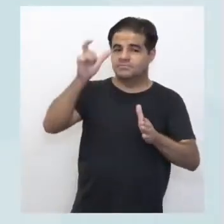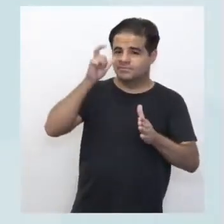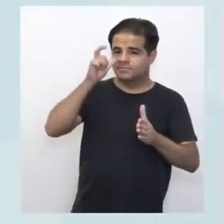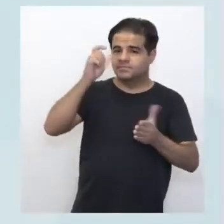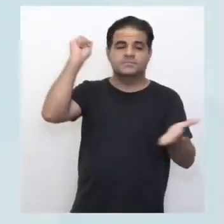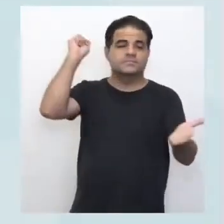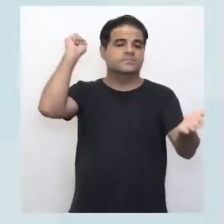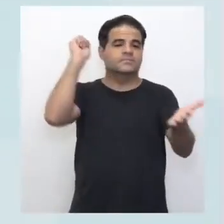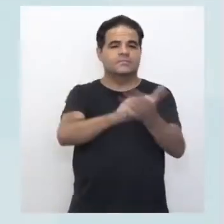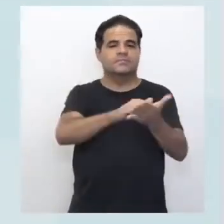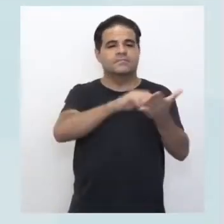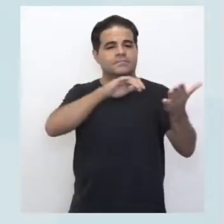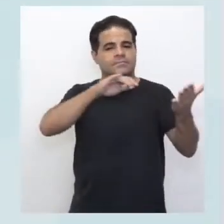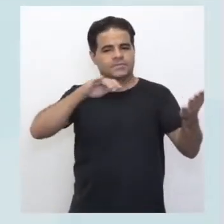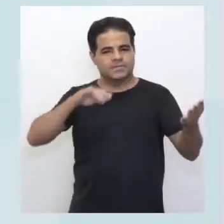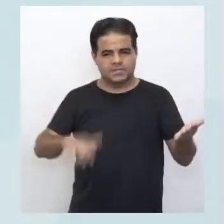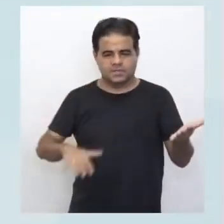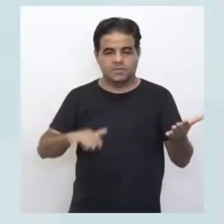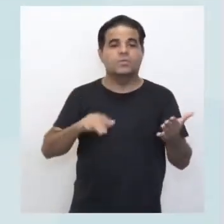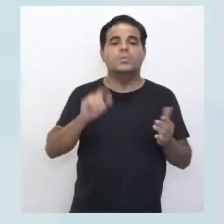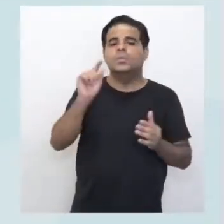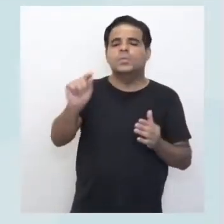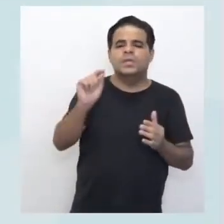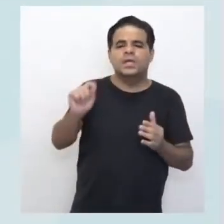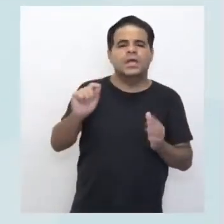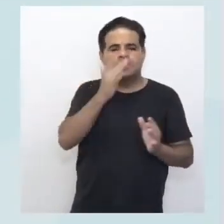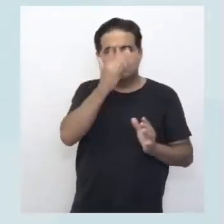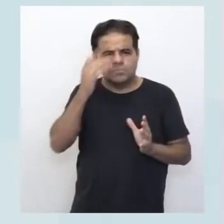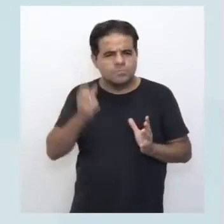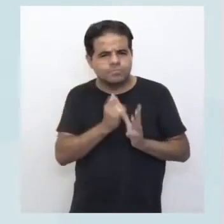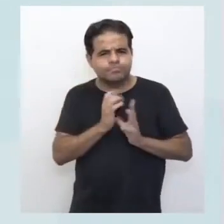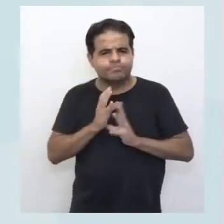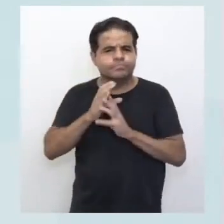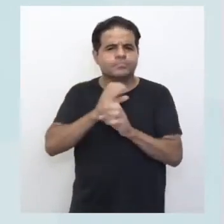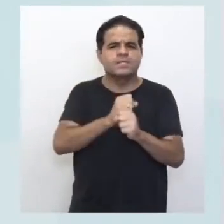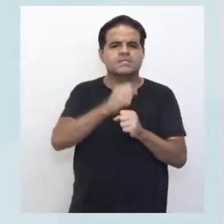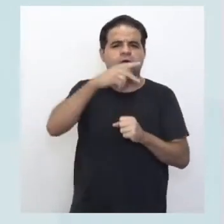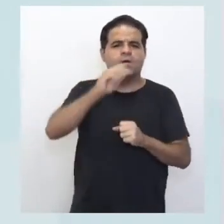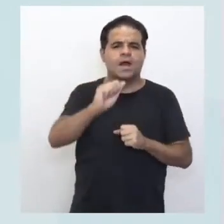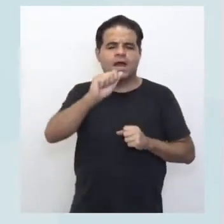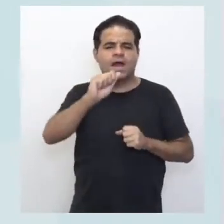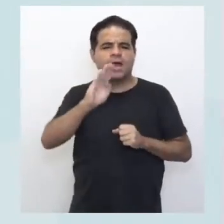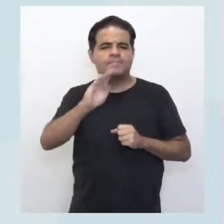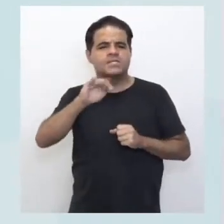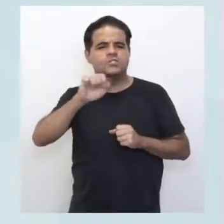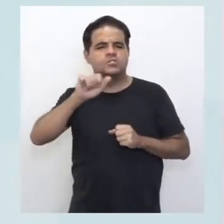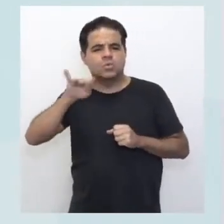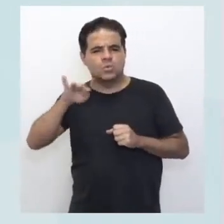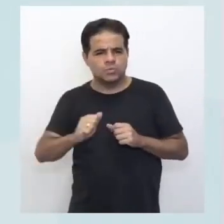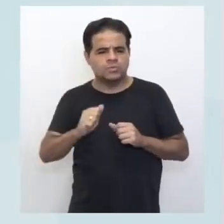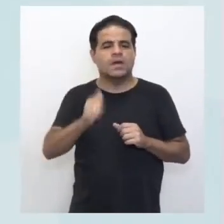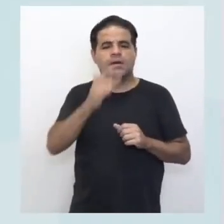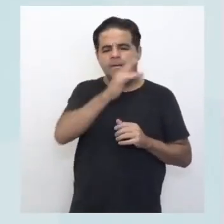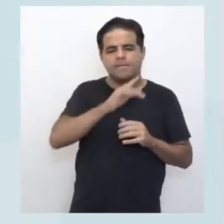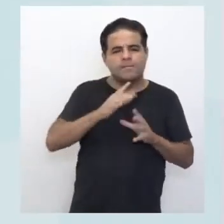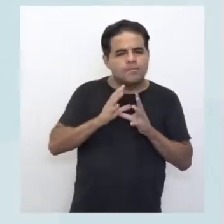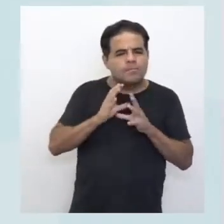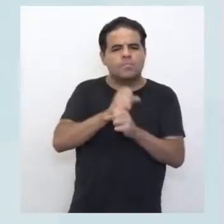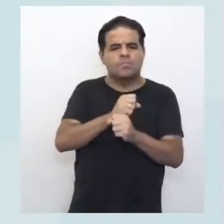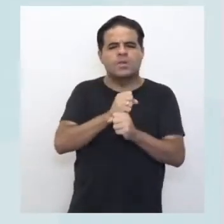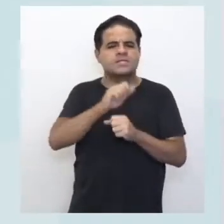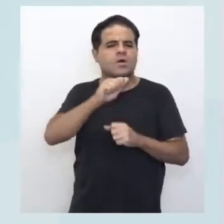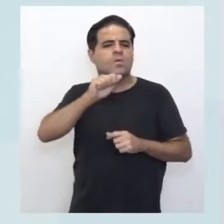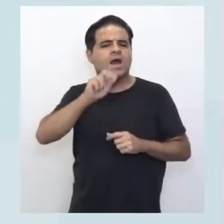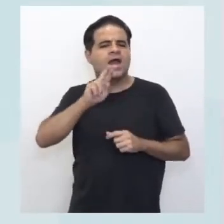a atividade 1. O que é população absoluta? 2. O que é população